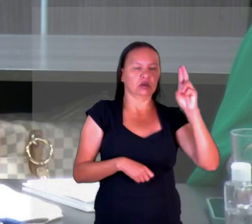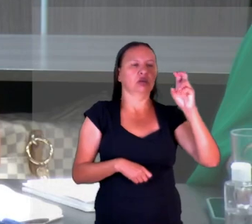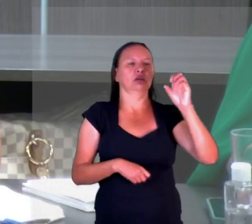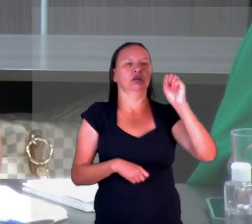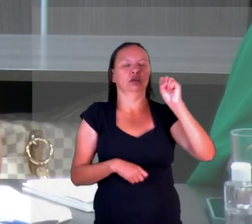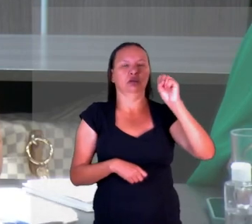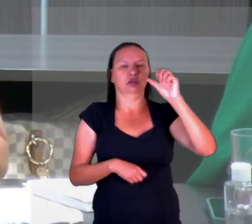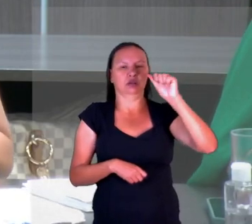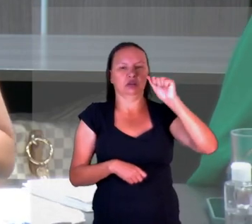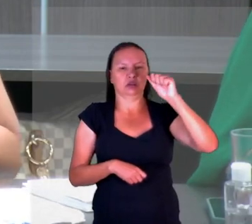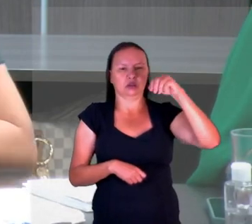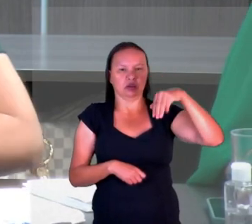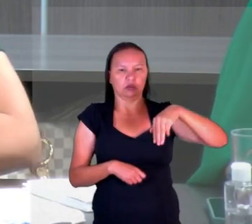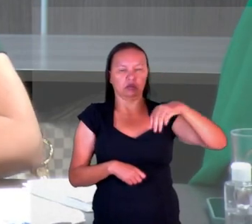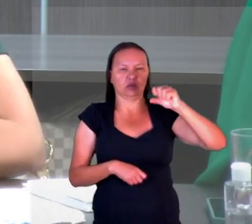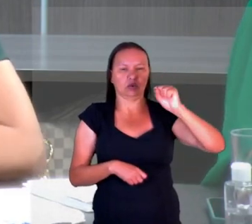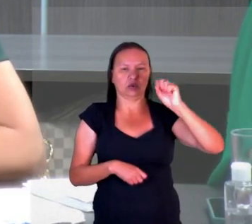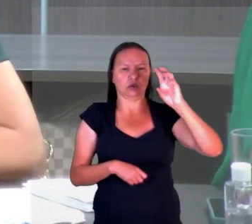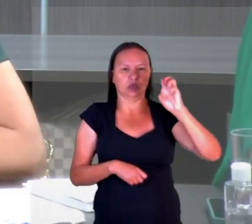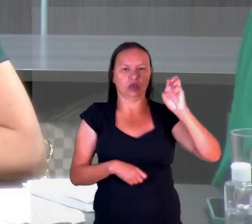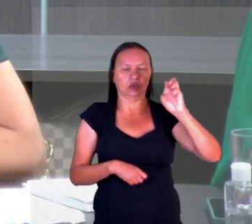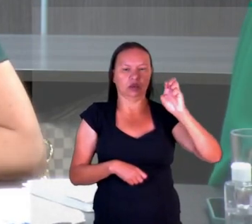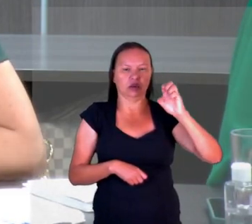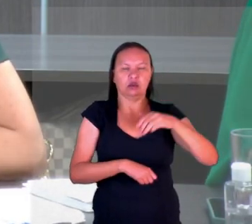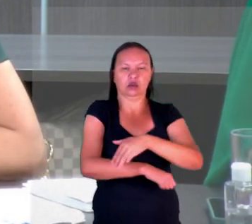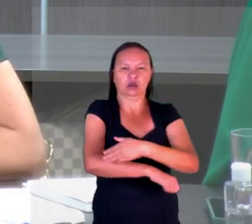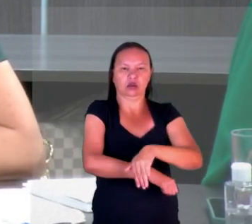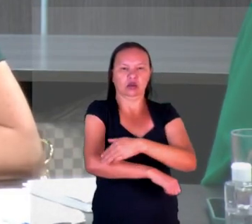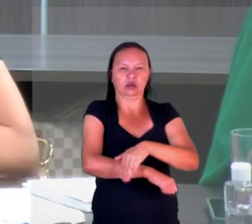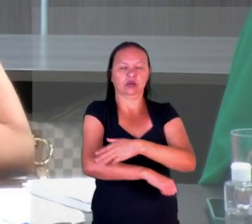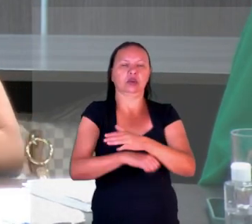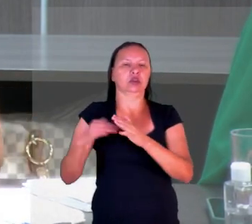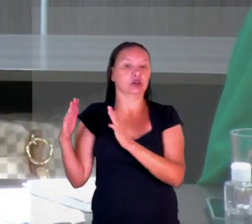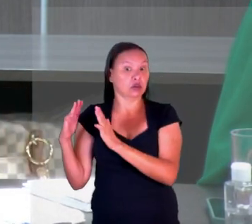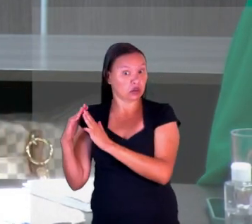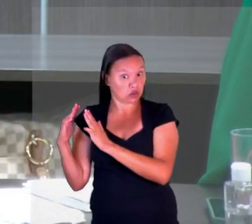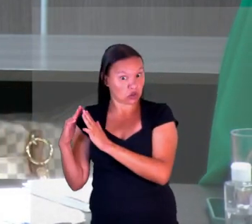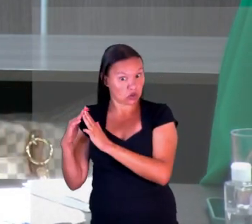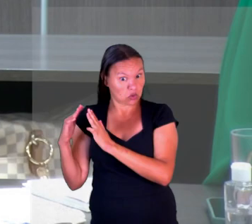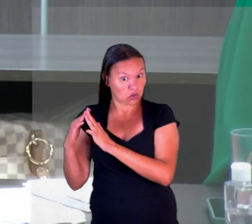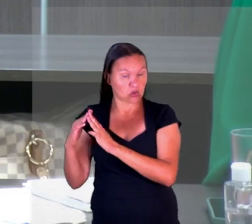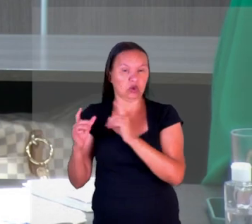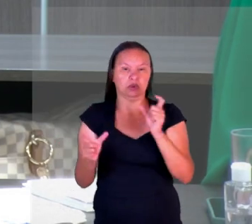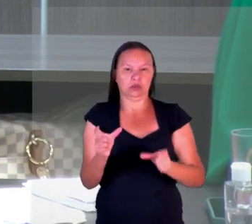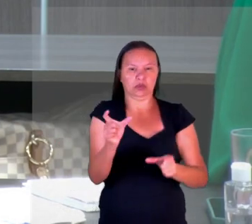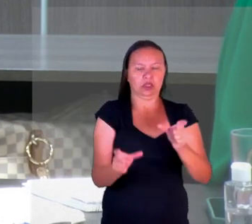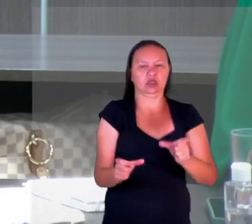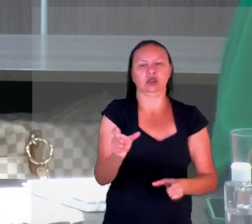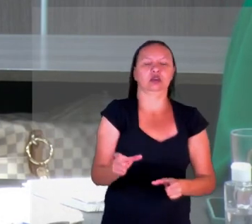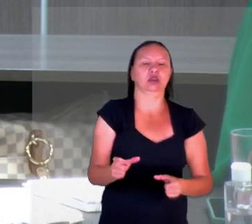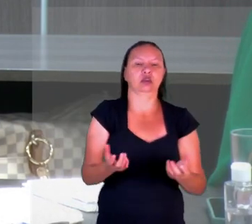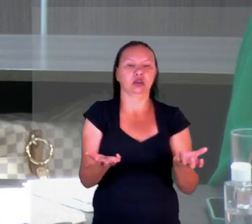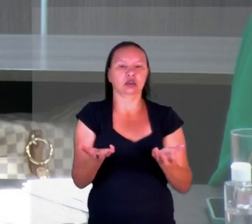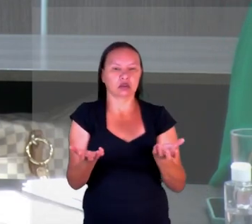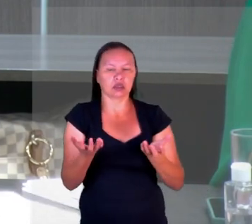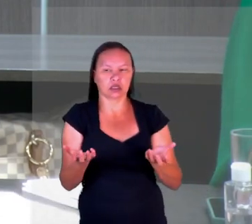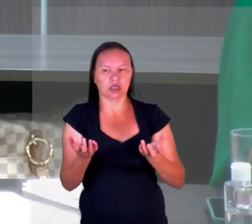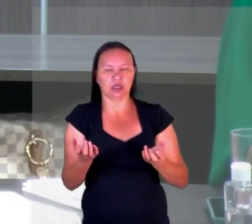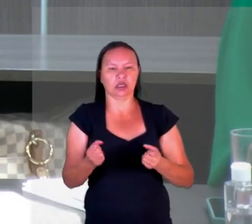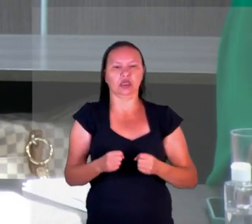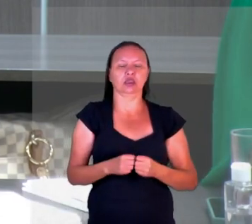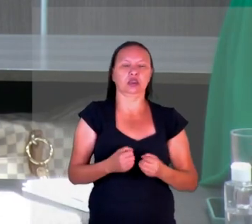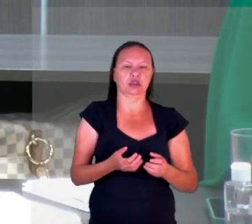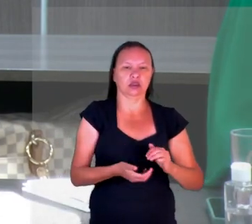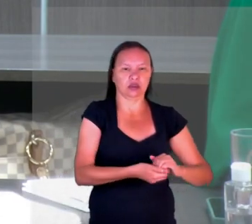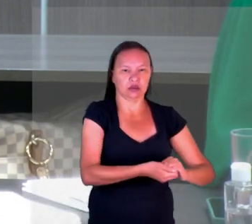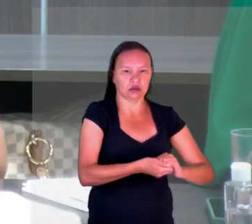movimento Nacional da população em situação de rua Estamos vendo agora Samuel beleza queria antes de mais nada saudar o